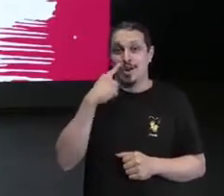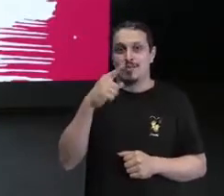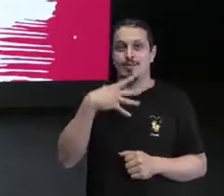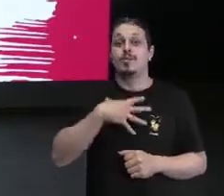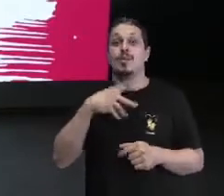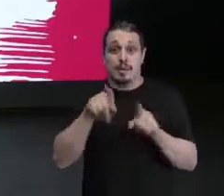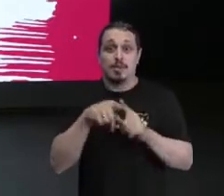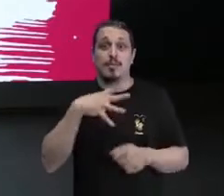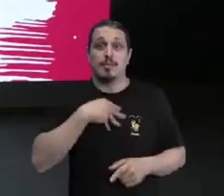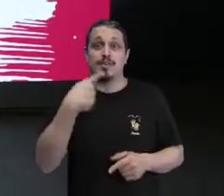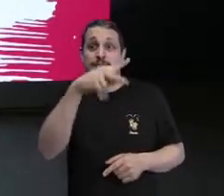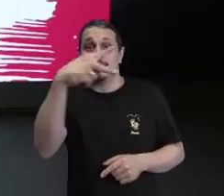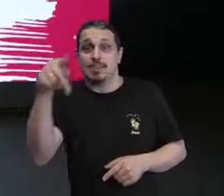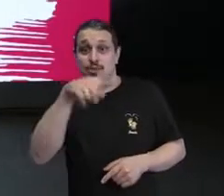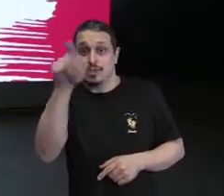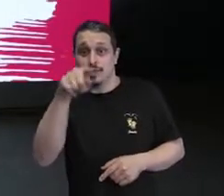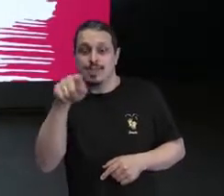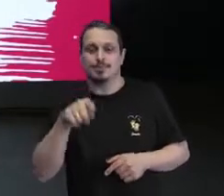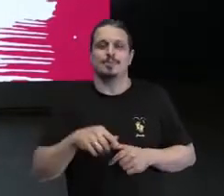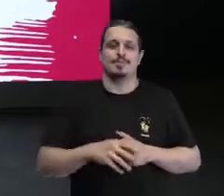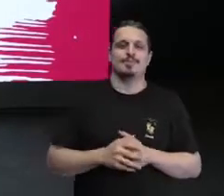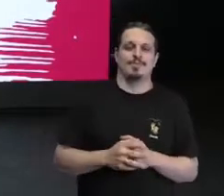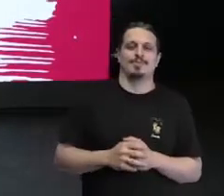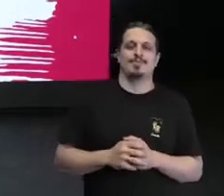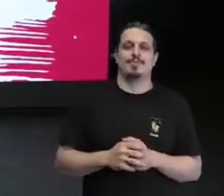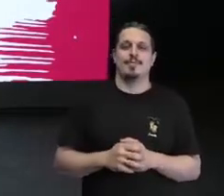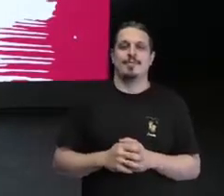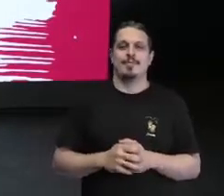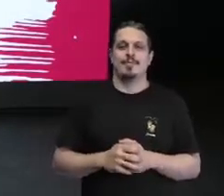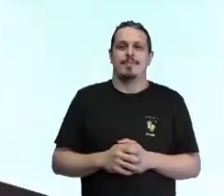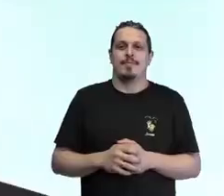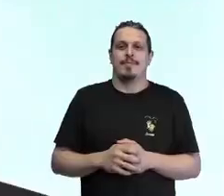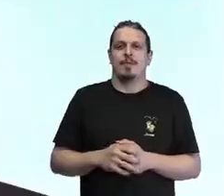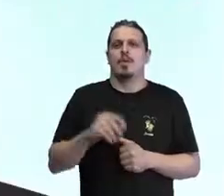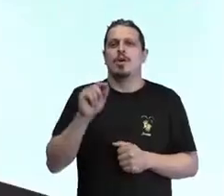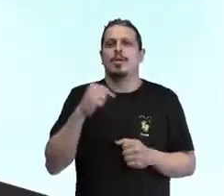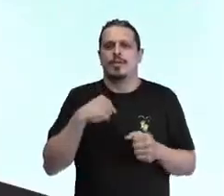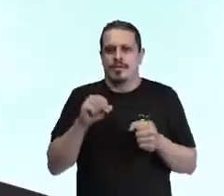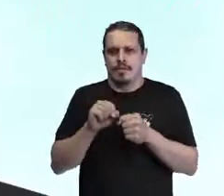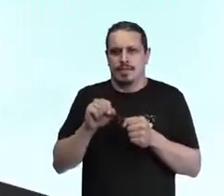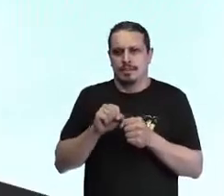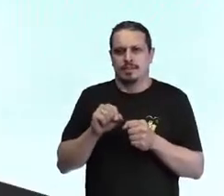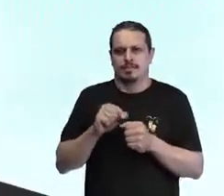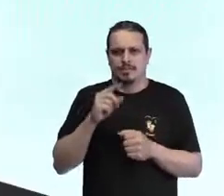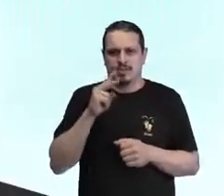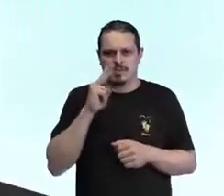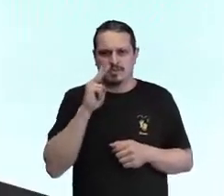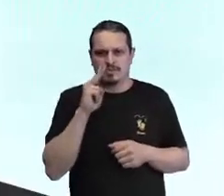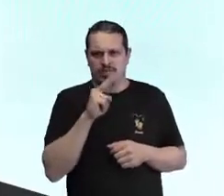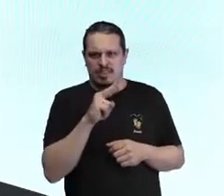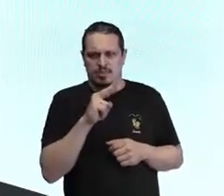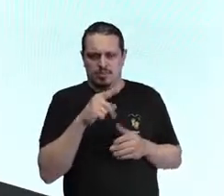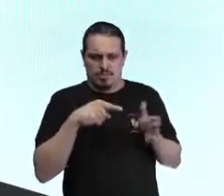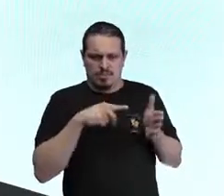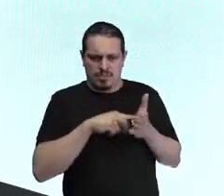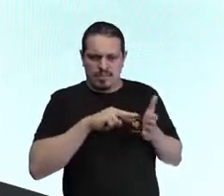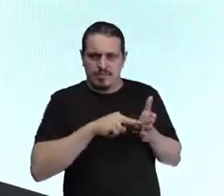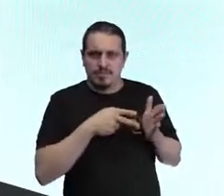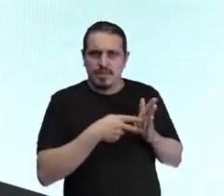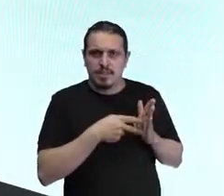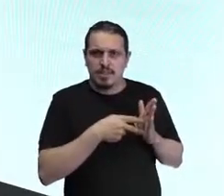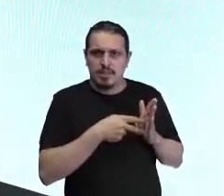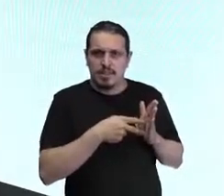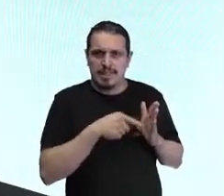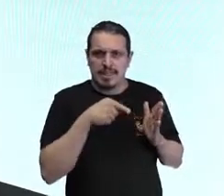Bom, assim que o meu filho foi diagnosticado, eu comecei a sentir a exclusão na pele. E olha que para eu falar isso, eu, uma